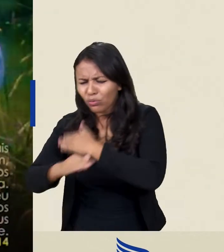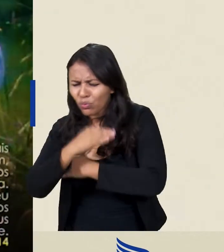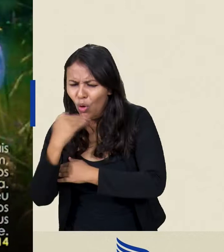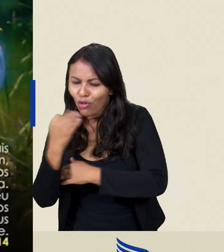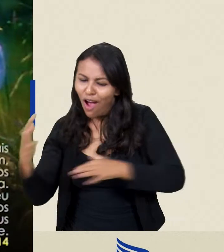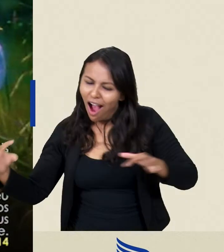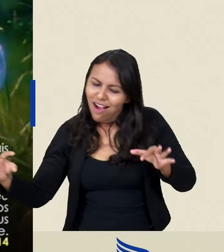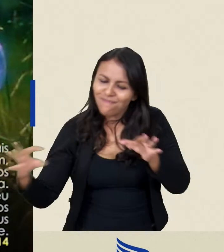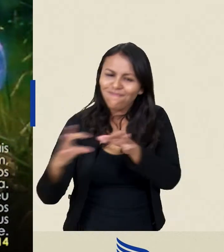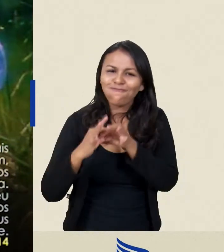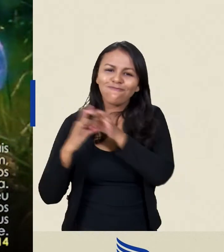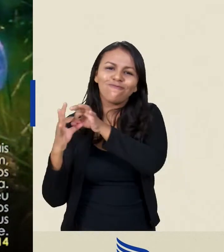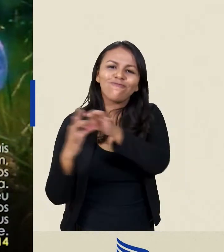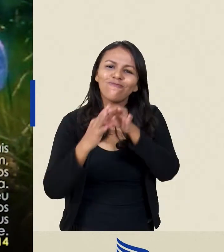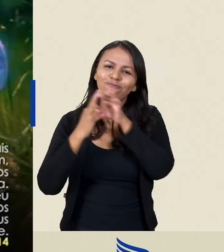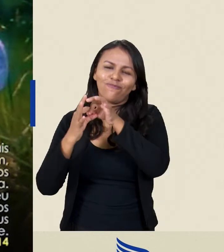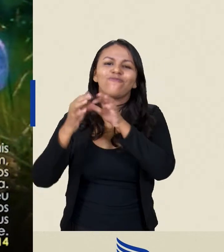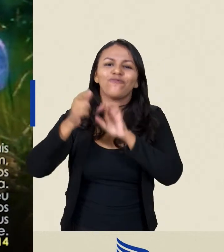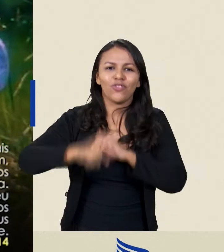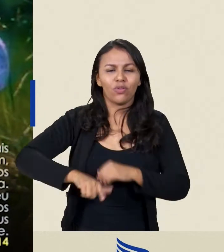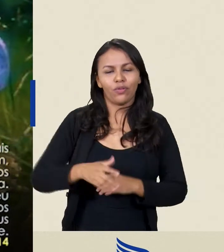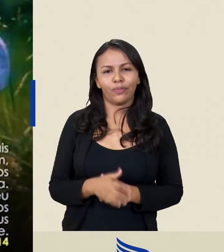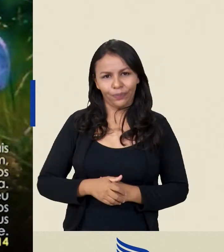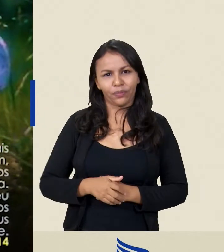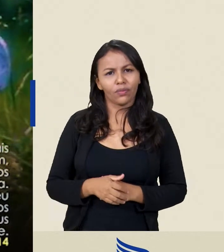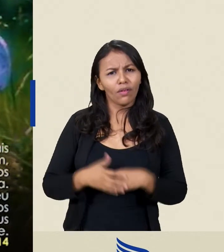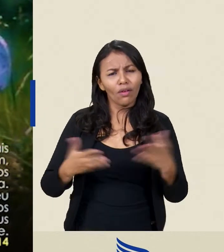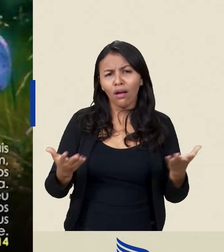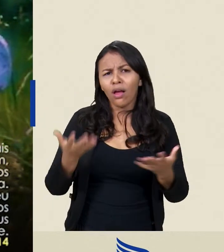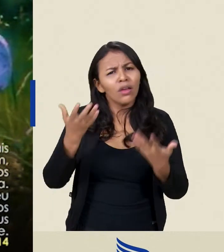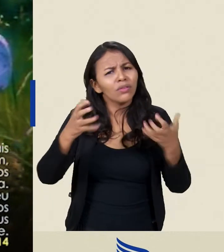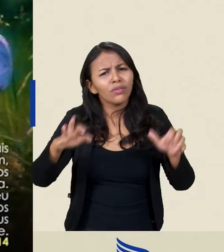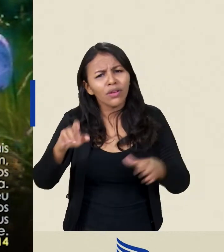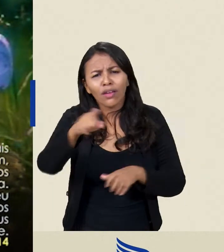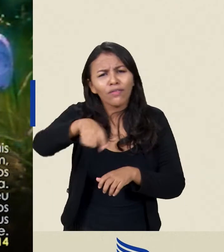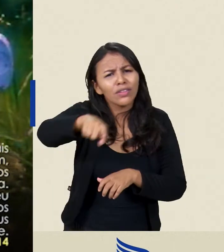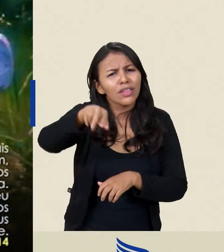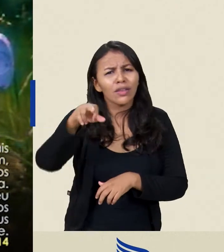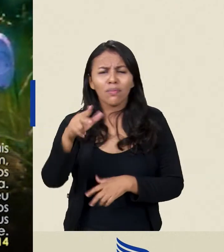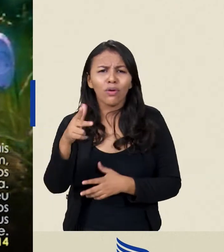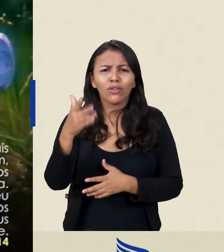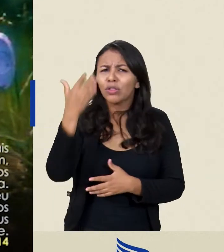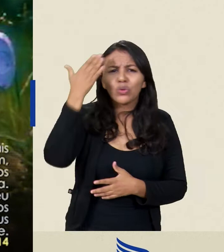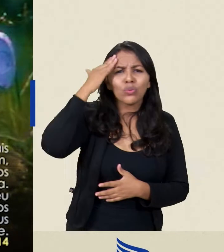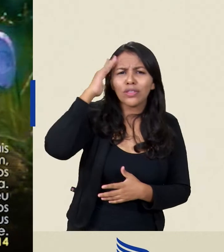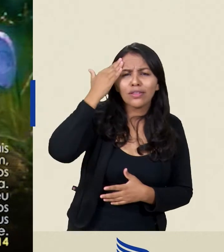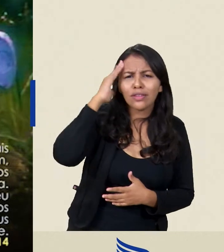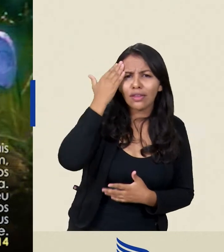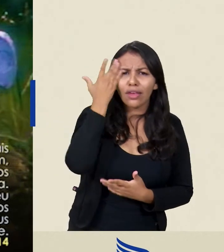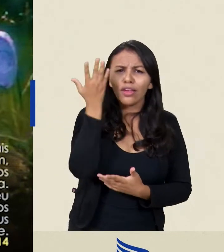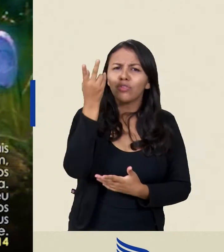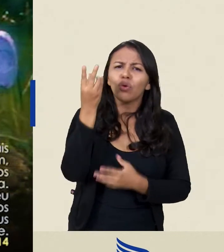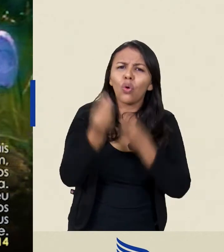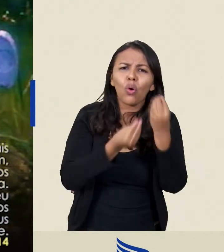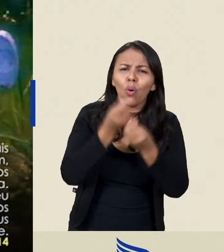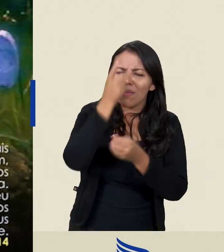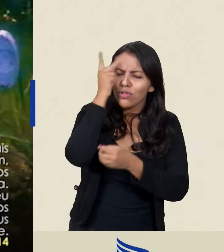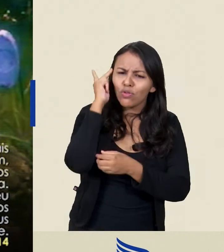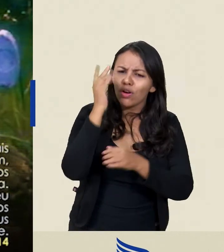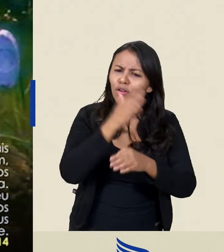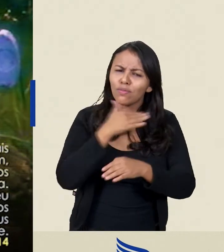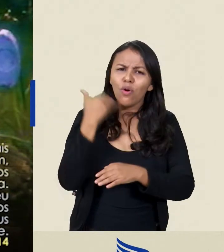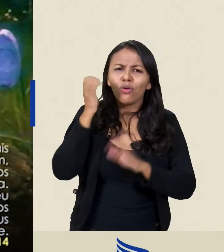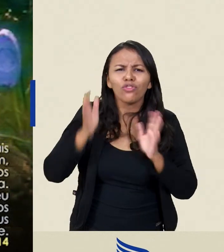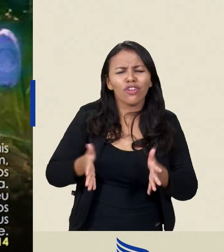Não quero, porém, irmãos, que sejais ignorantes acerca dos que já dormem, para que não vos entristeçais, como os